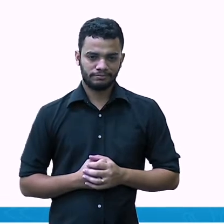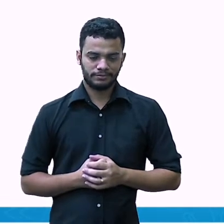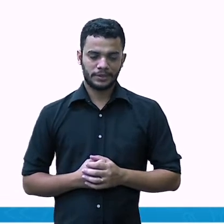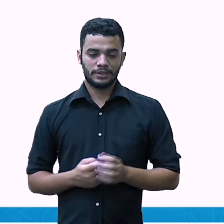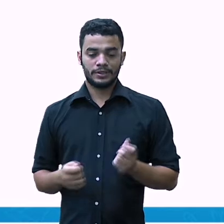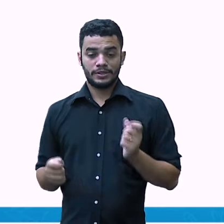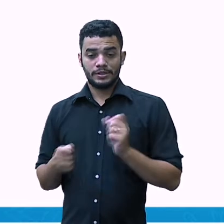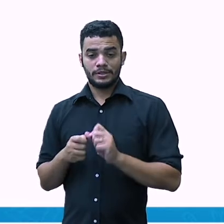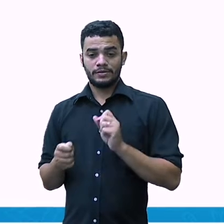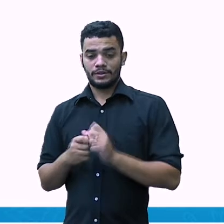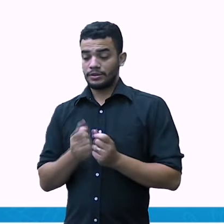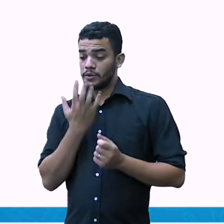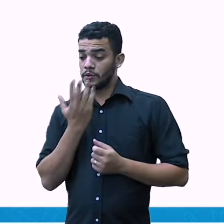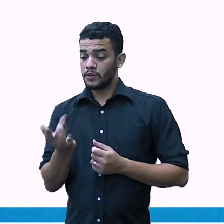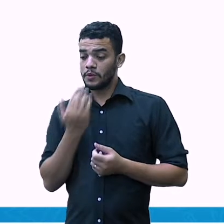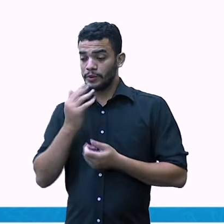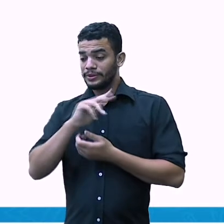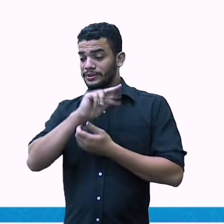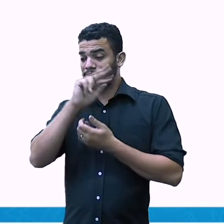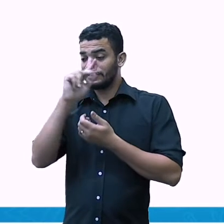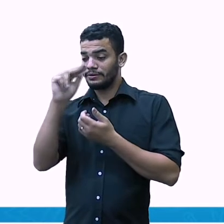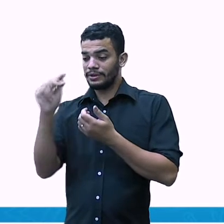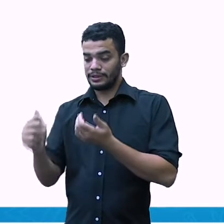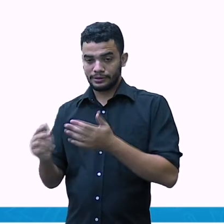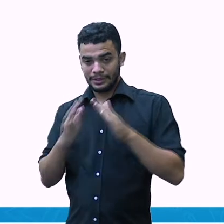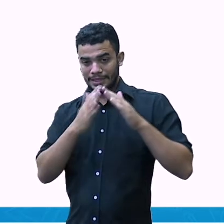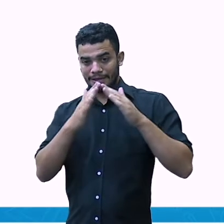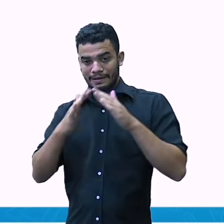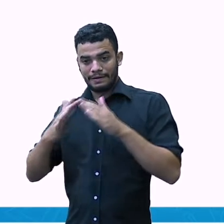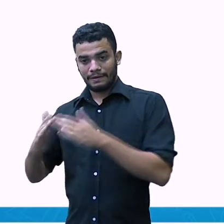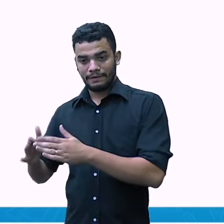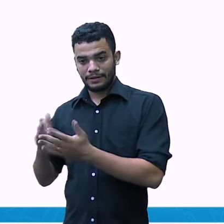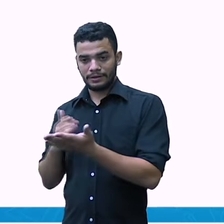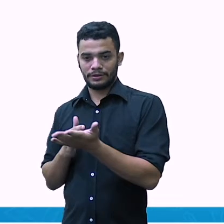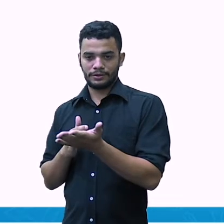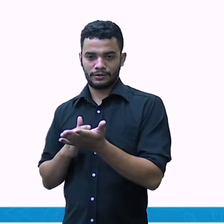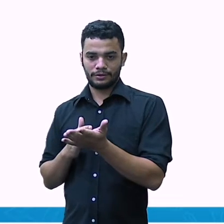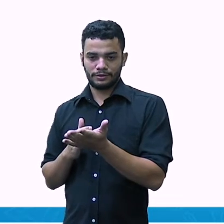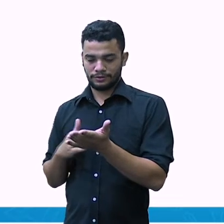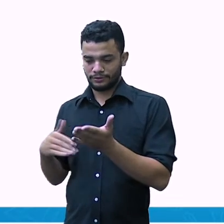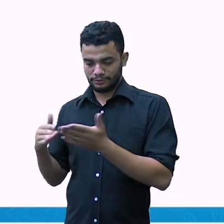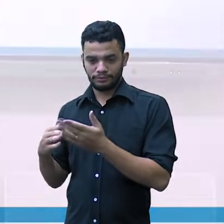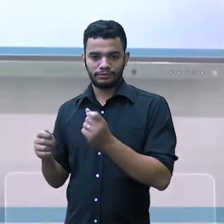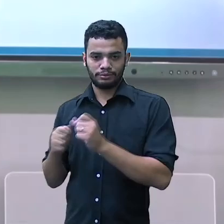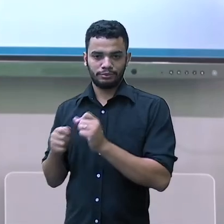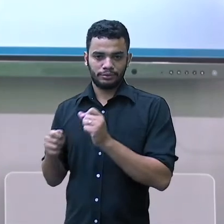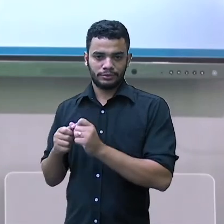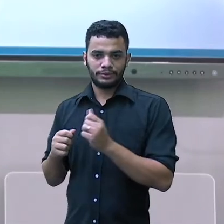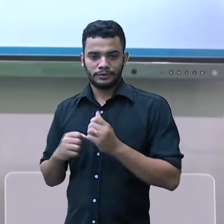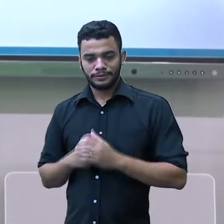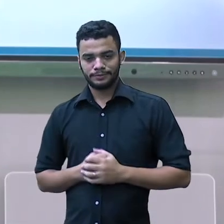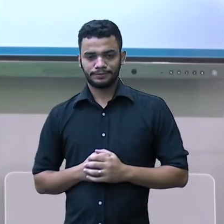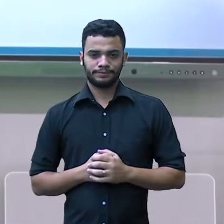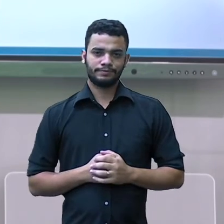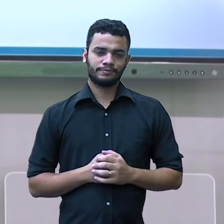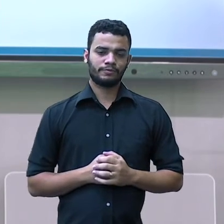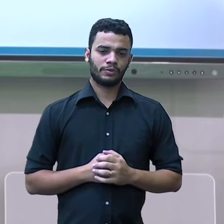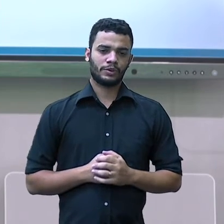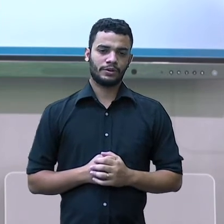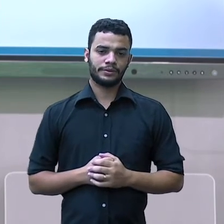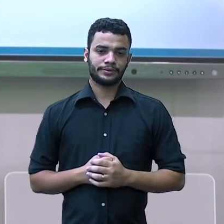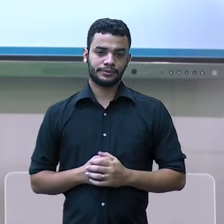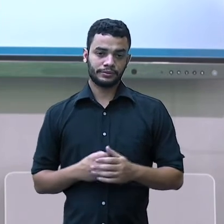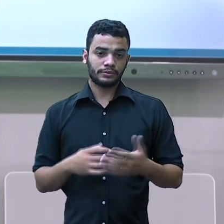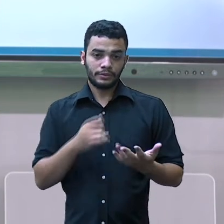fora feito, né, nessas casas, né? A população ali, ela teve que